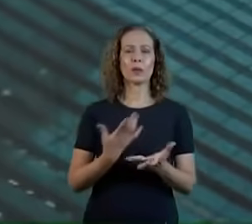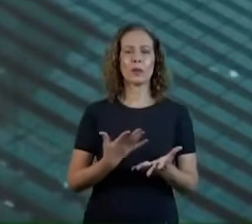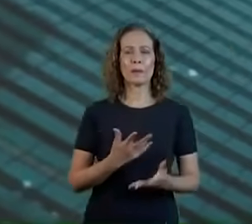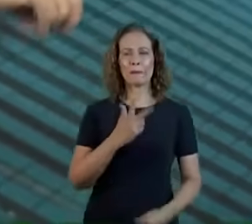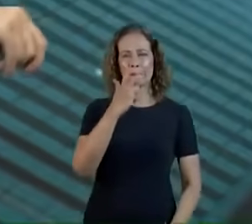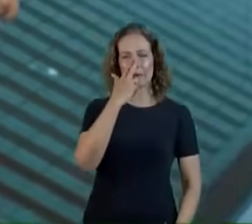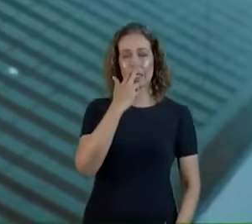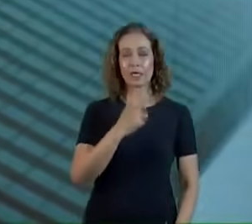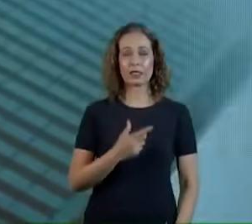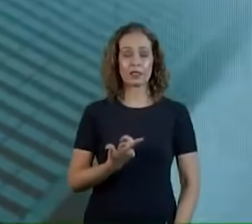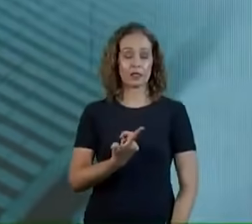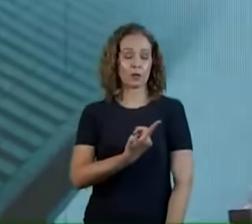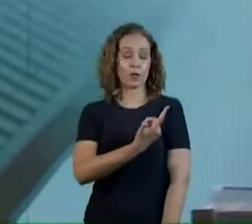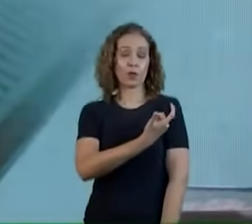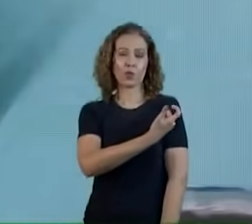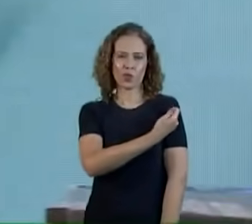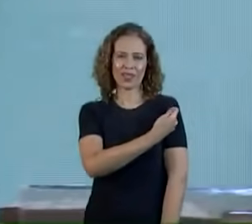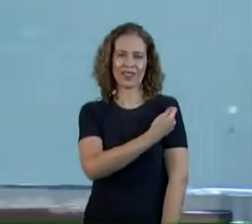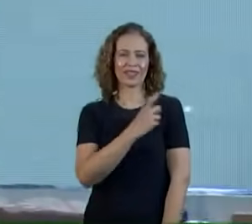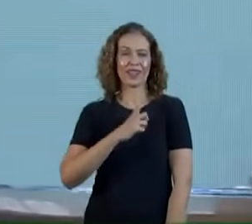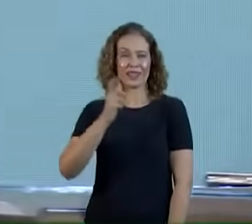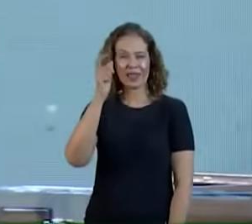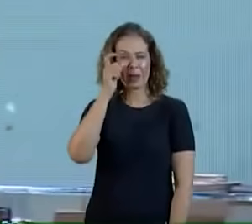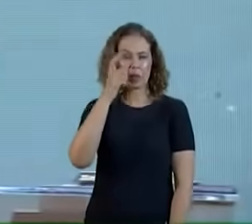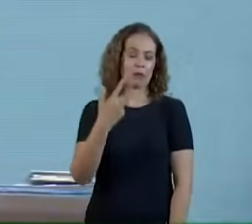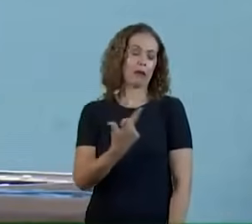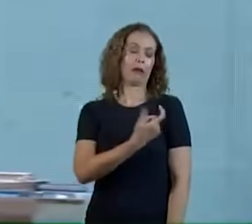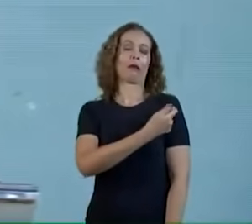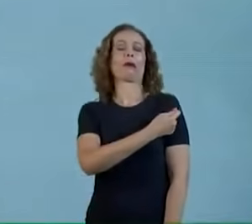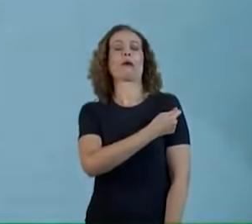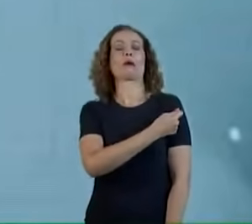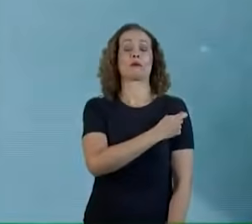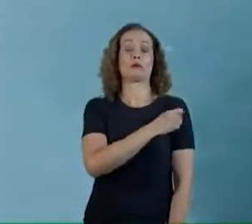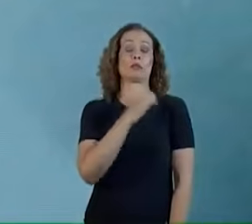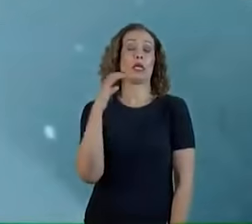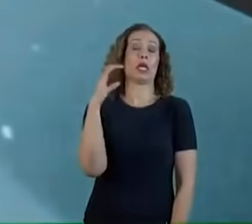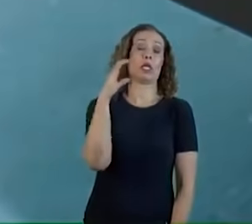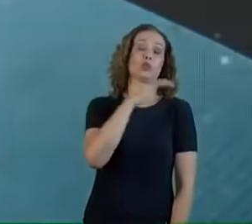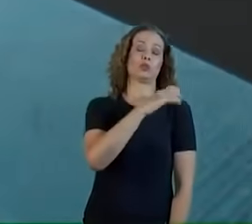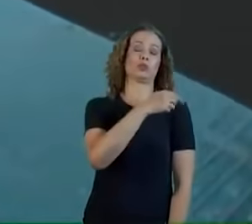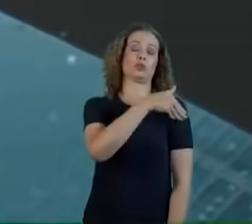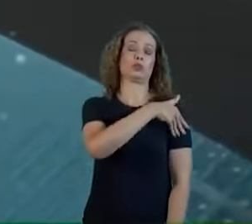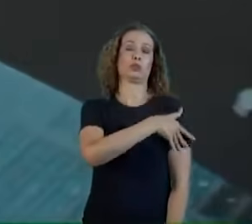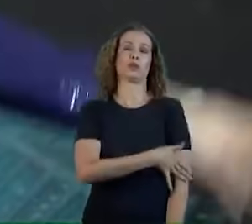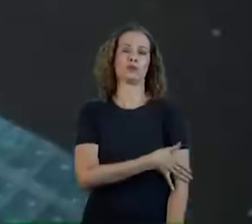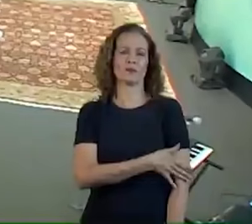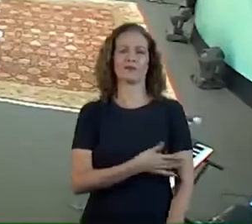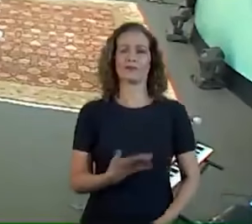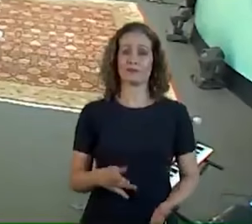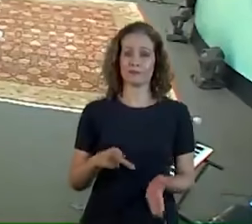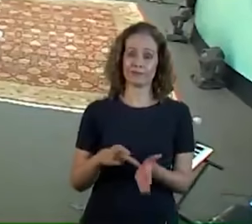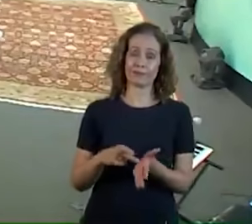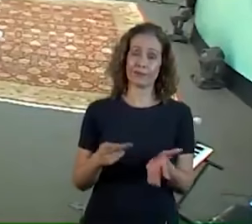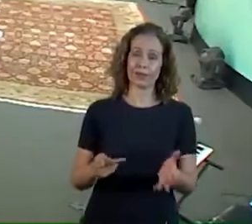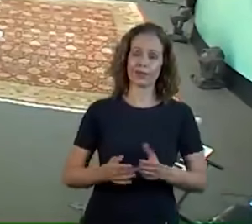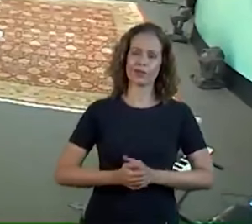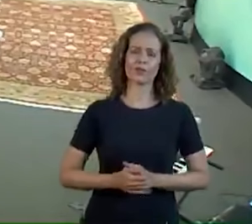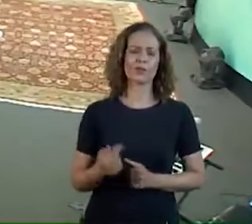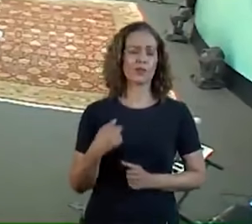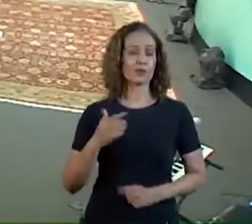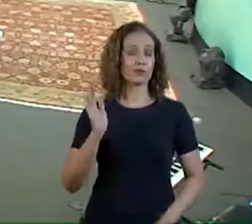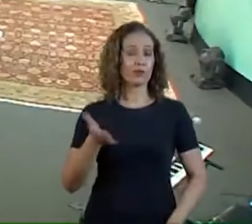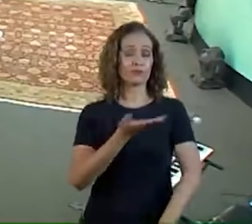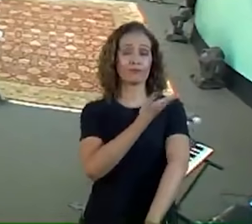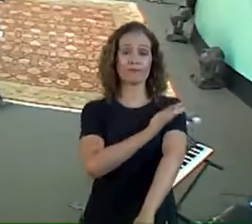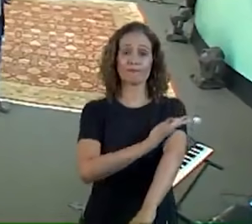agulha, conhaque, e aplica aquele trem, desce quente dentro de você. Sim ou não? É assim ou não é? E eu já estava